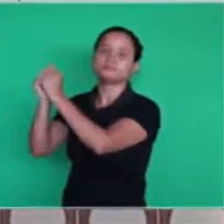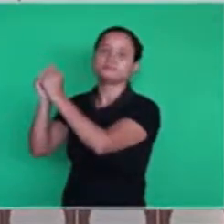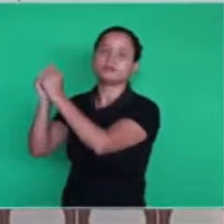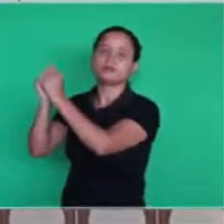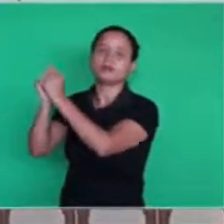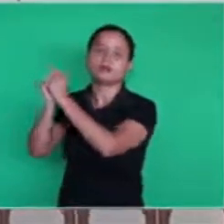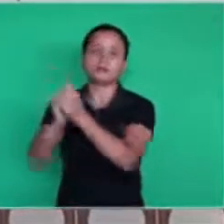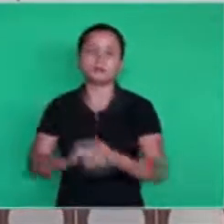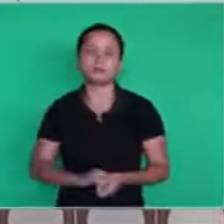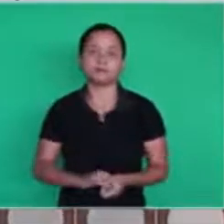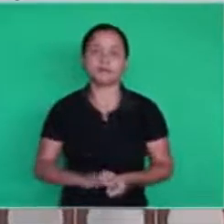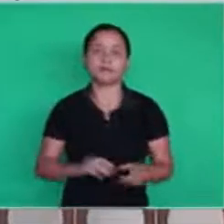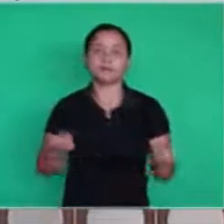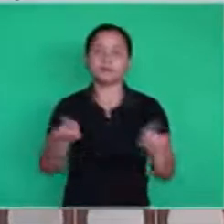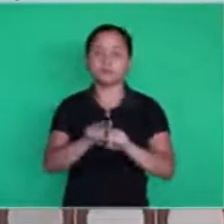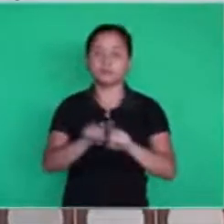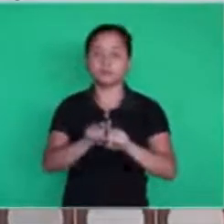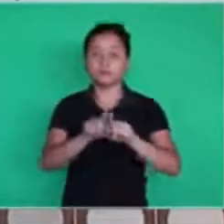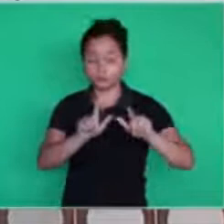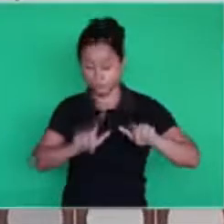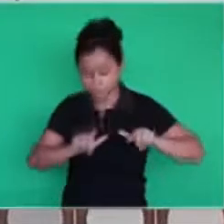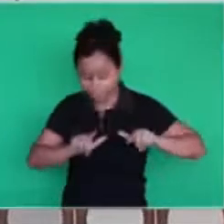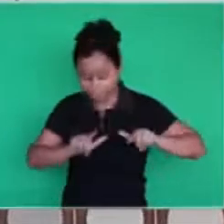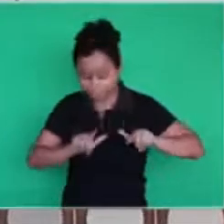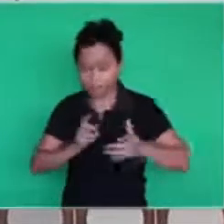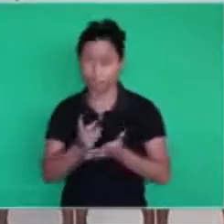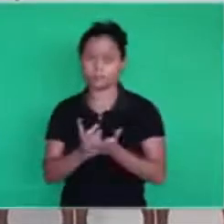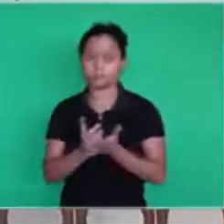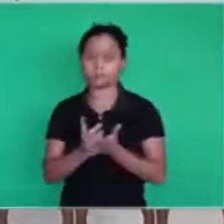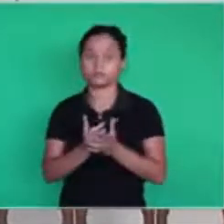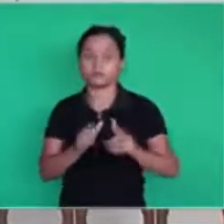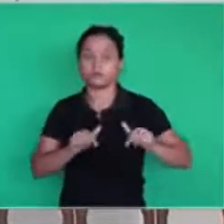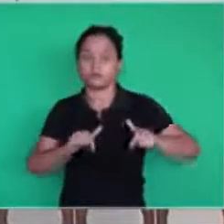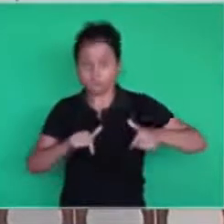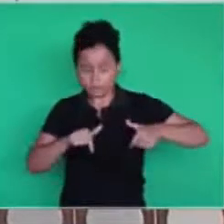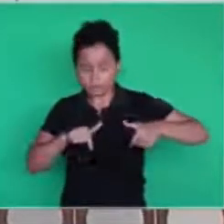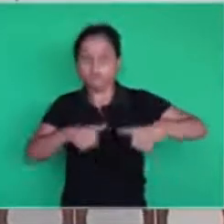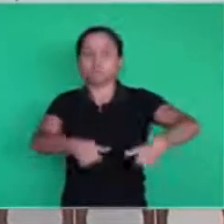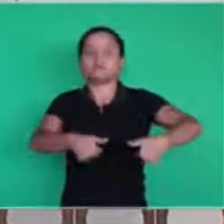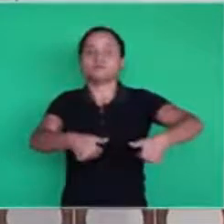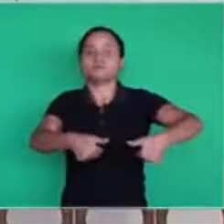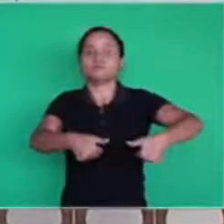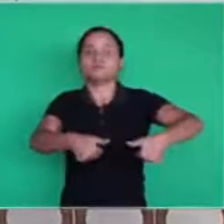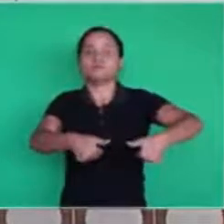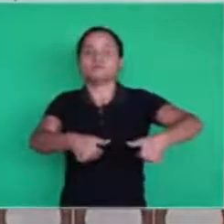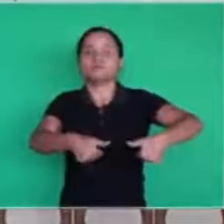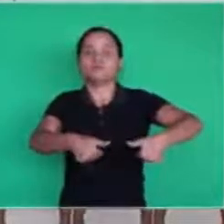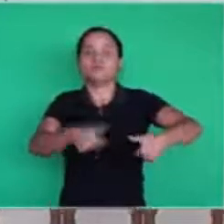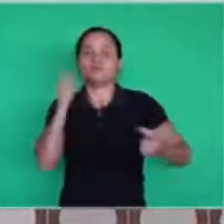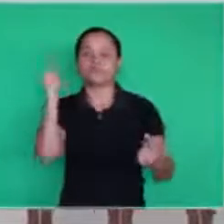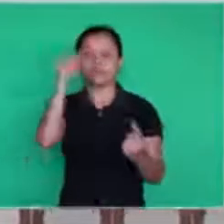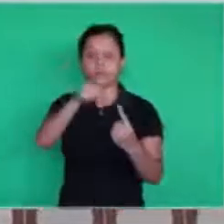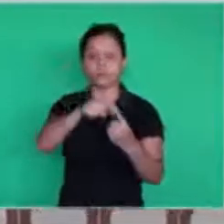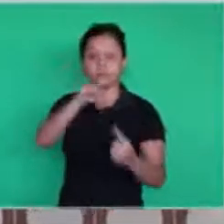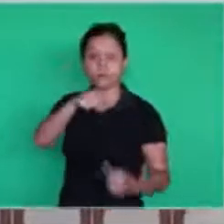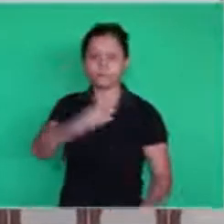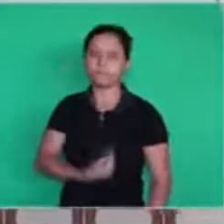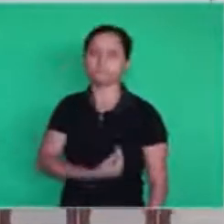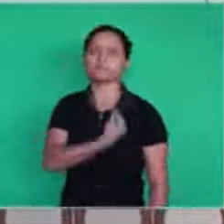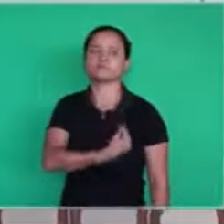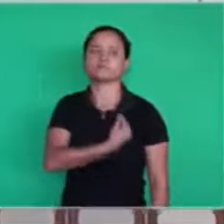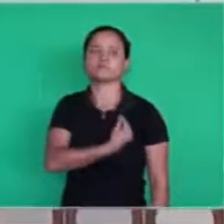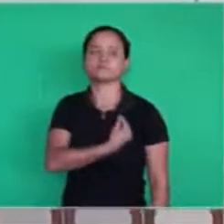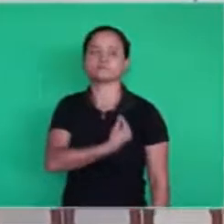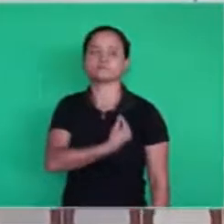que em sua ação é designada de vida. Então, aí Paulo diz assim, a